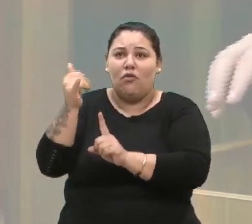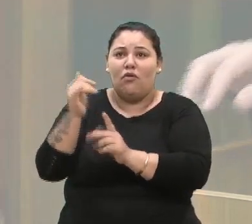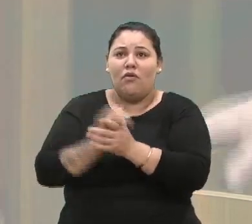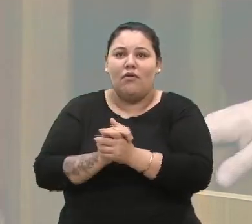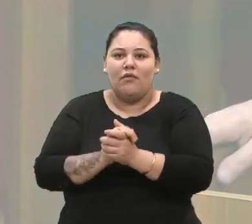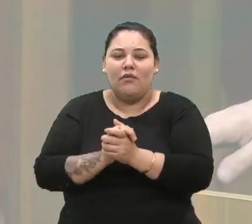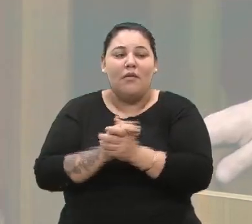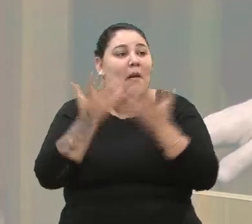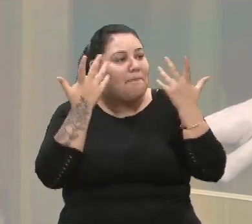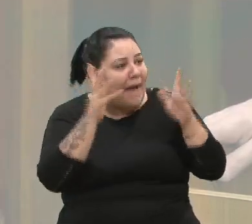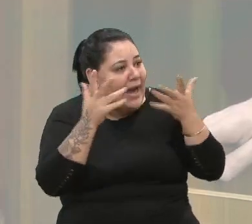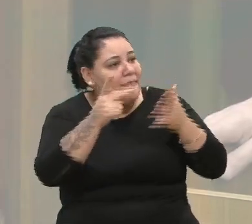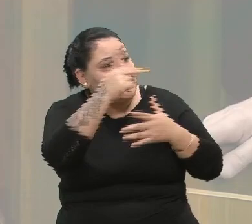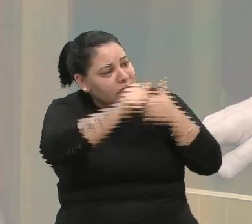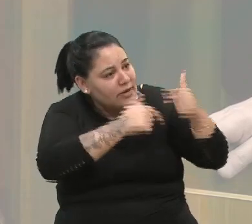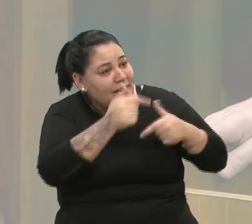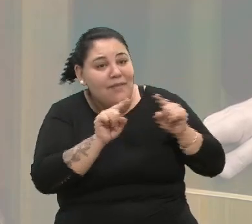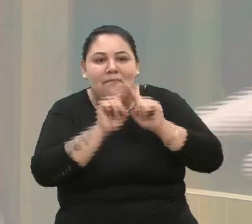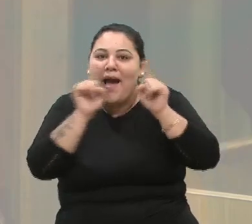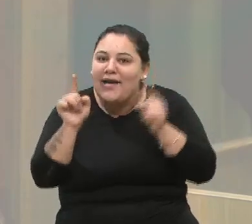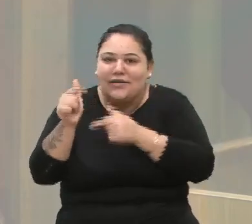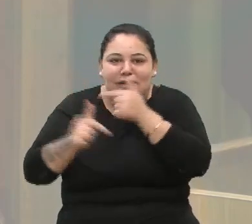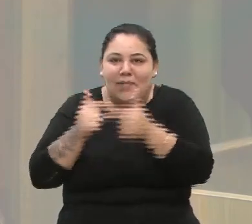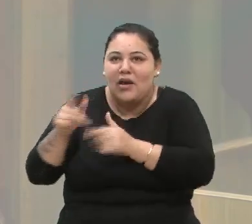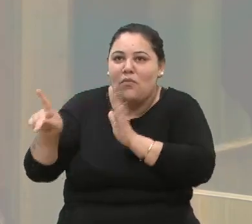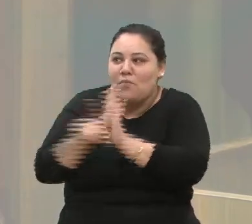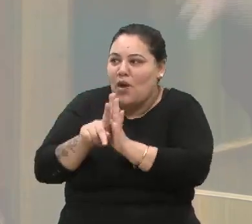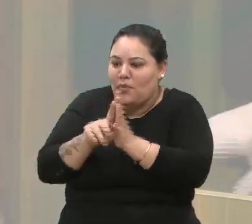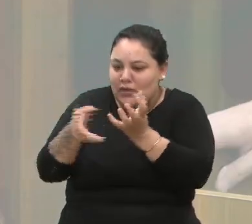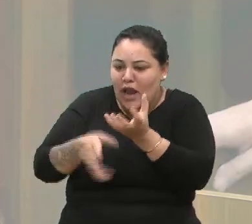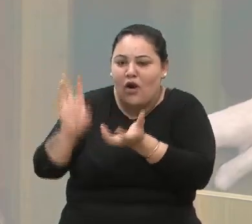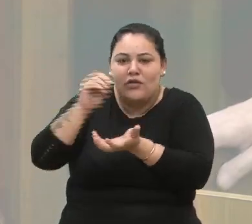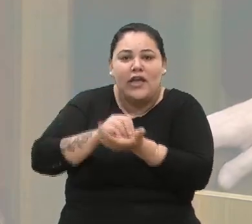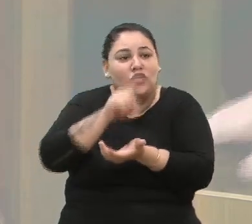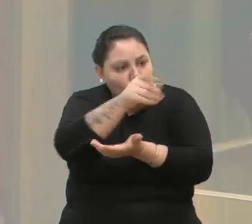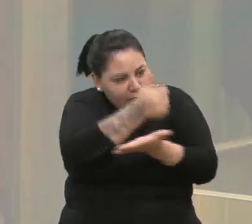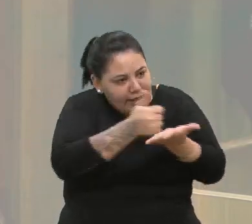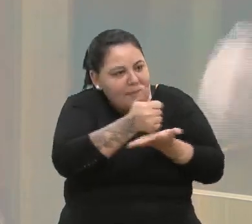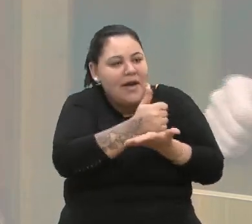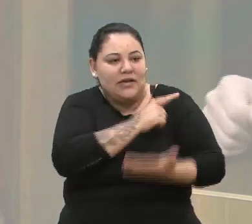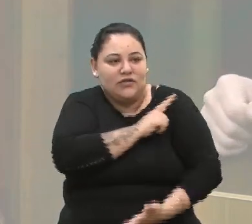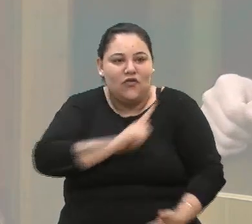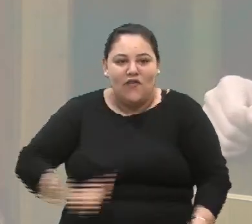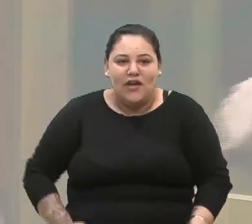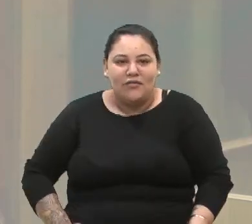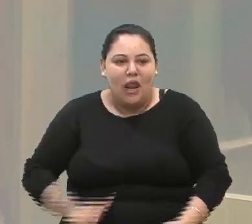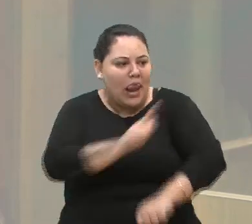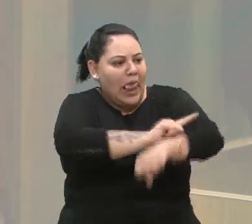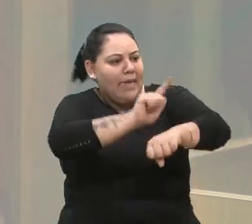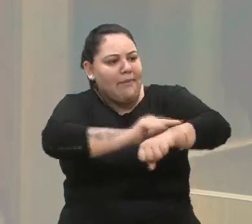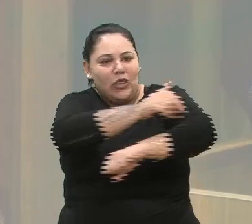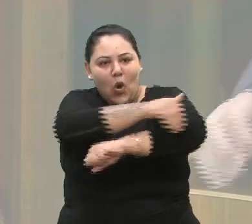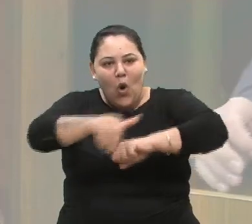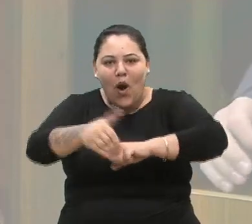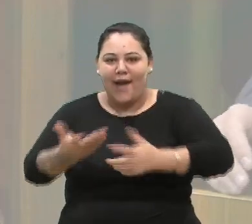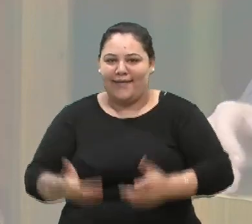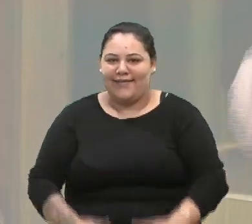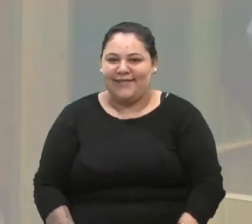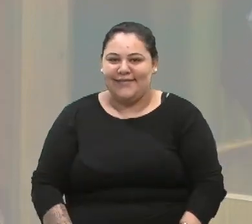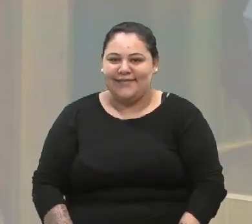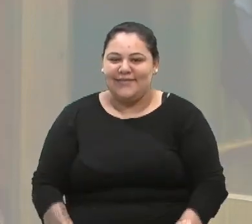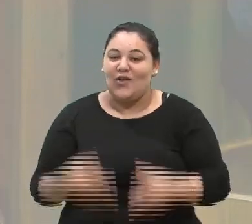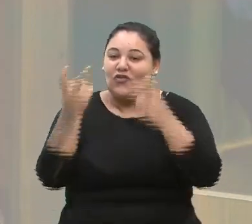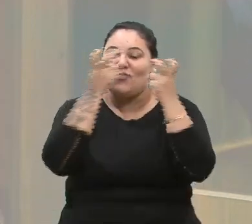serviço para a Codeca fazer que não fez. O senhor que é da base do governo está roçando. Então, a gente nota